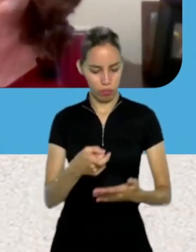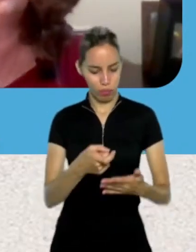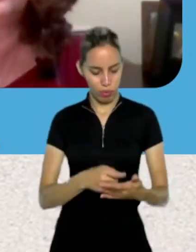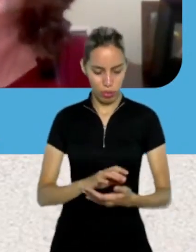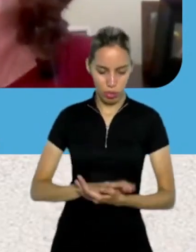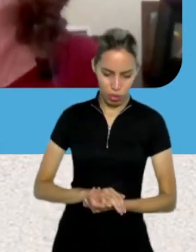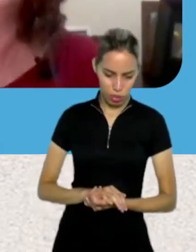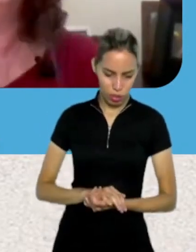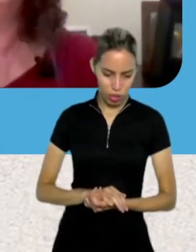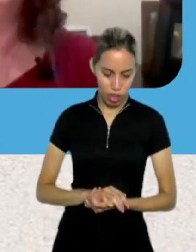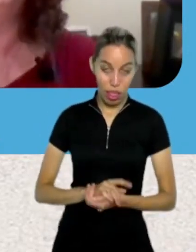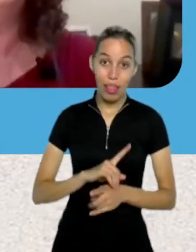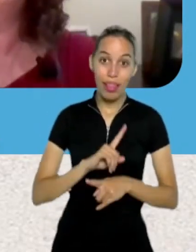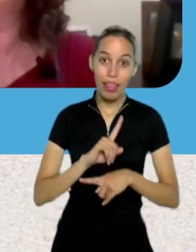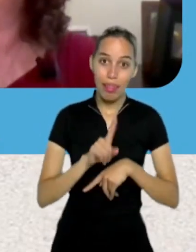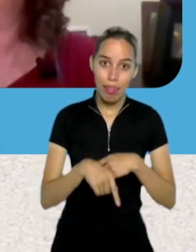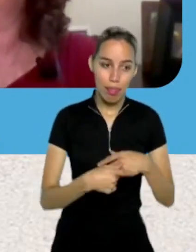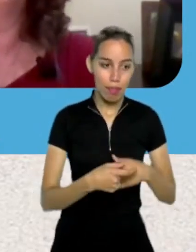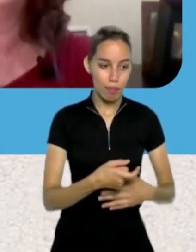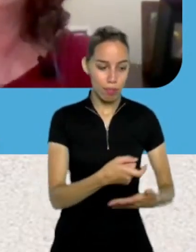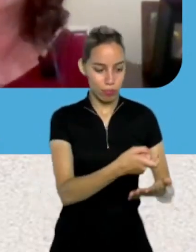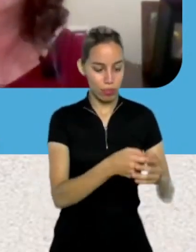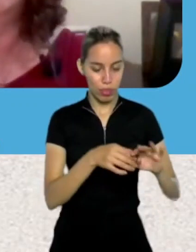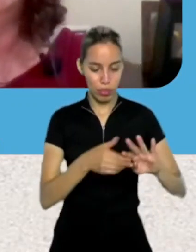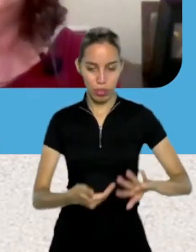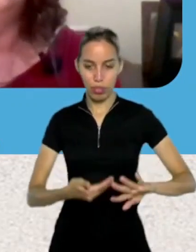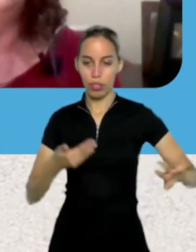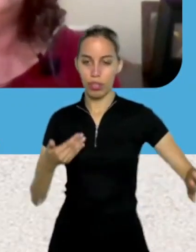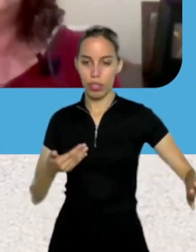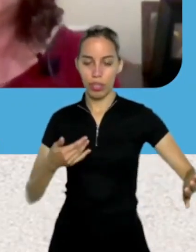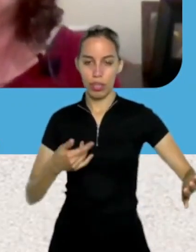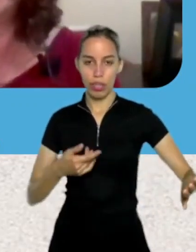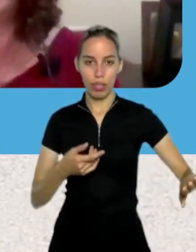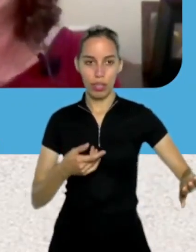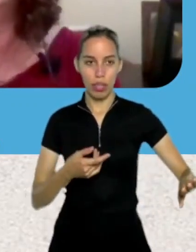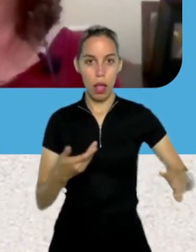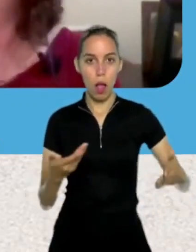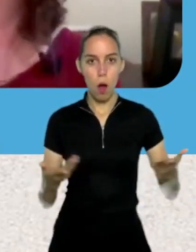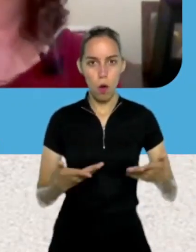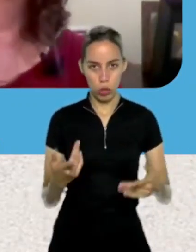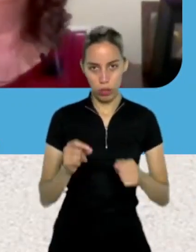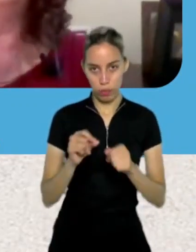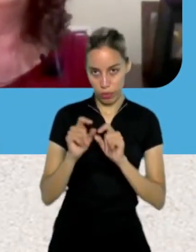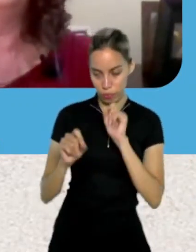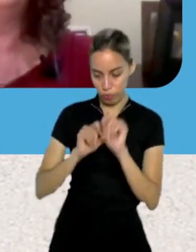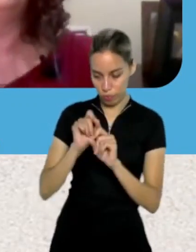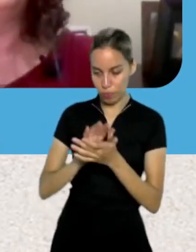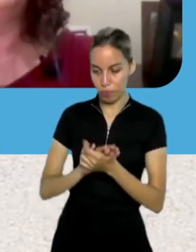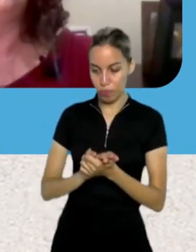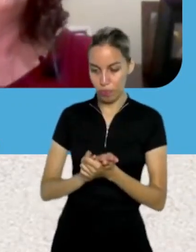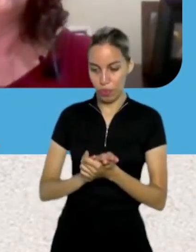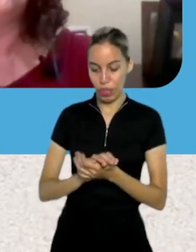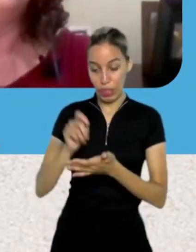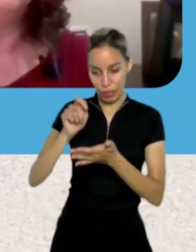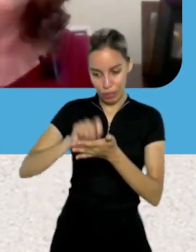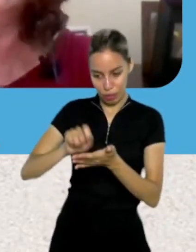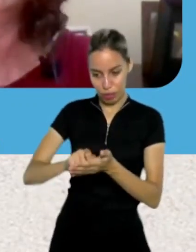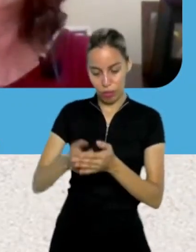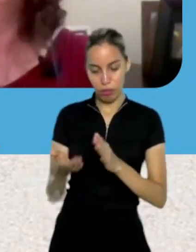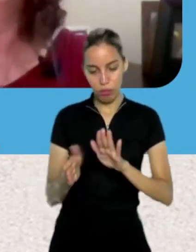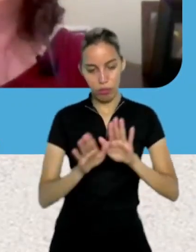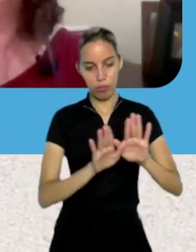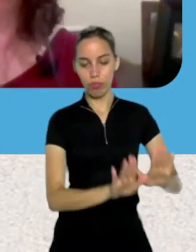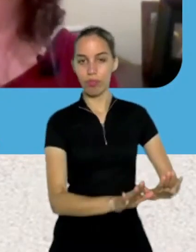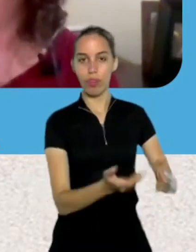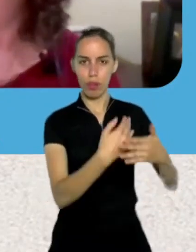fantástico o poder do distanciamento, né? Então, hoje eu escrevo, deixo o poema lá,